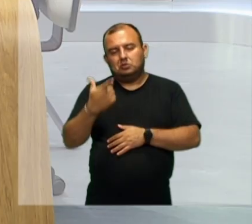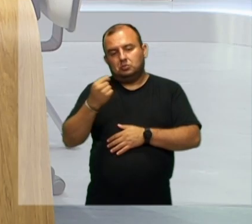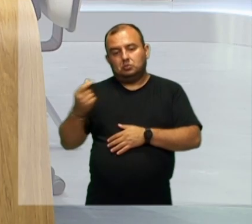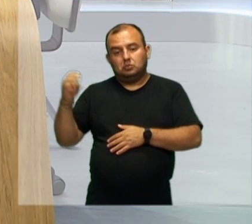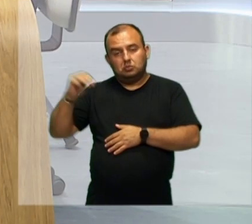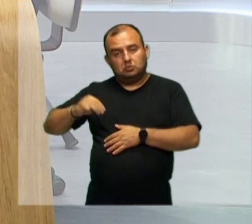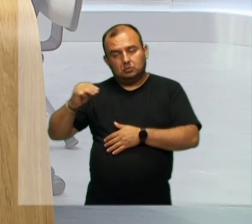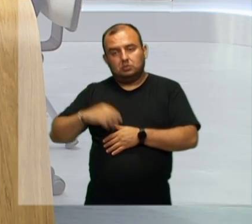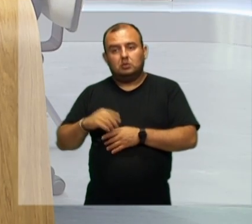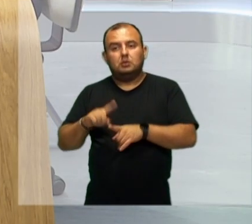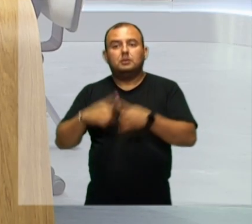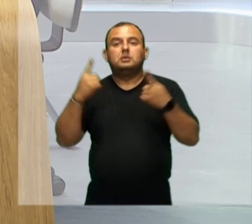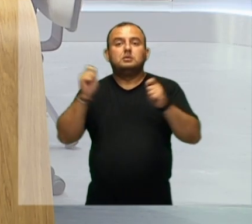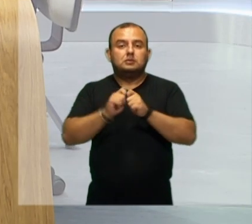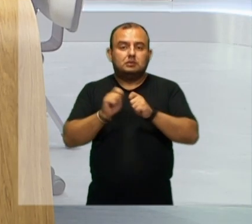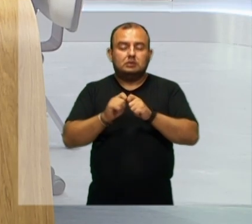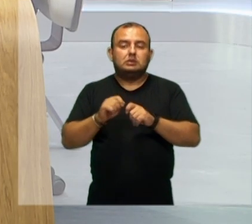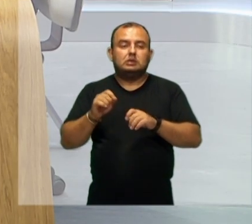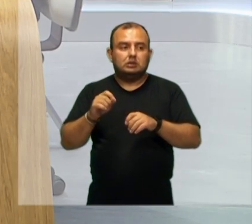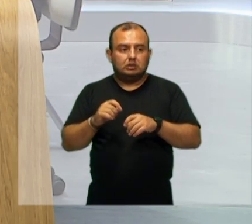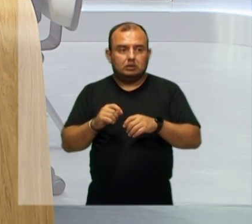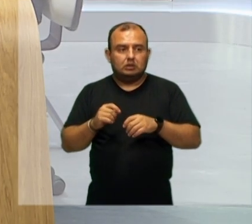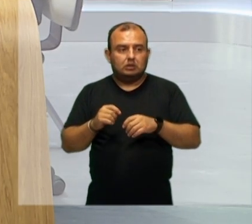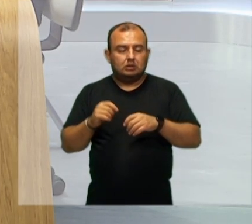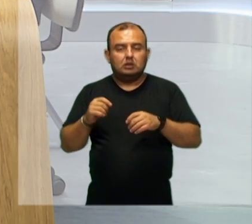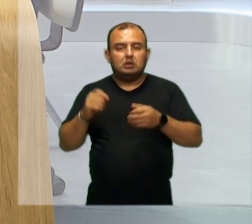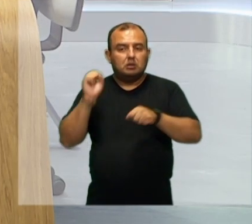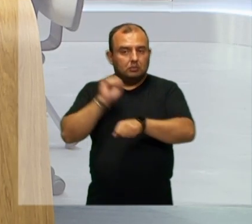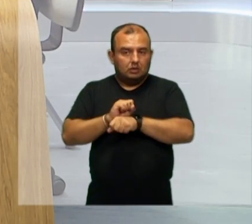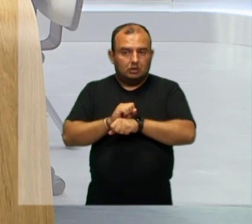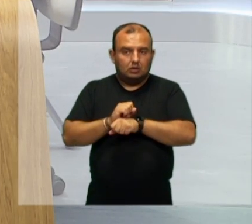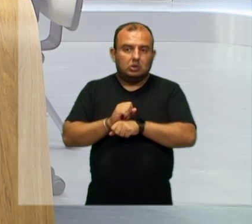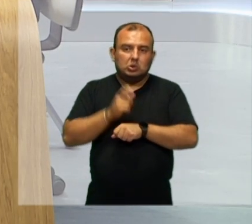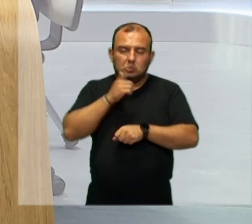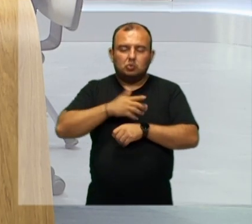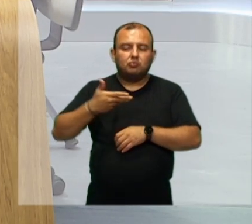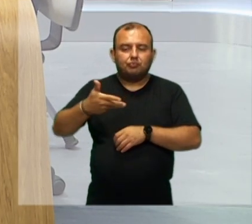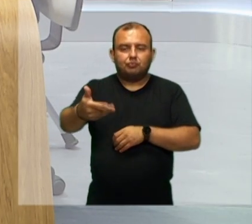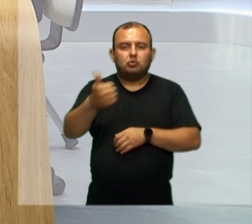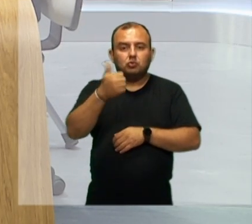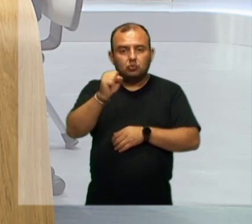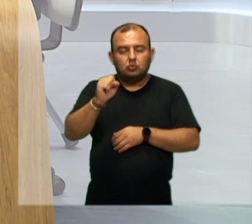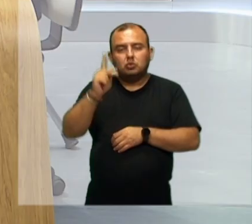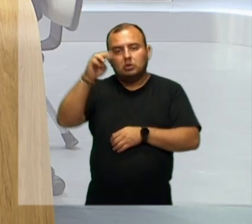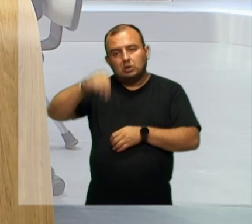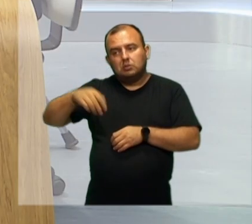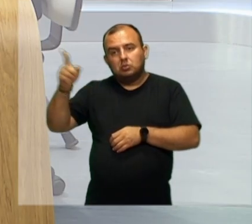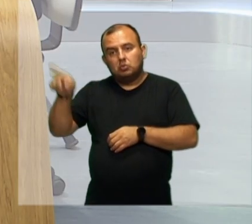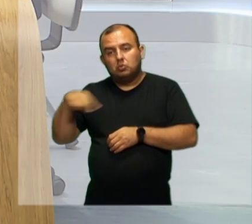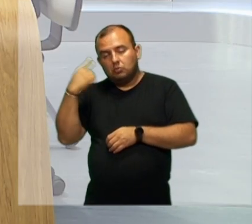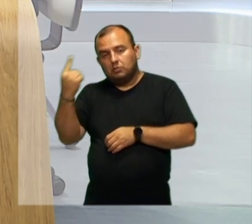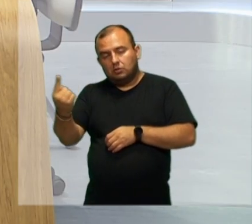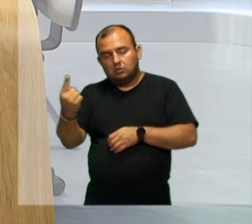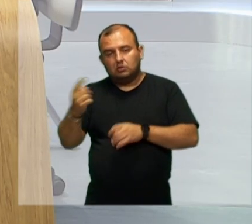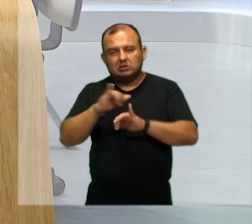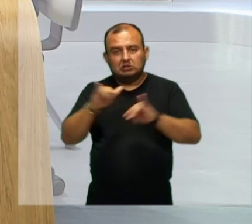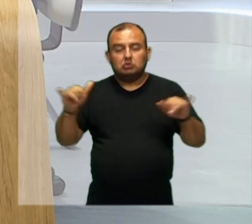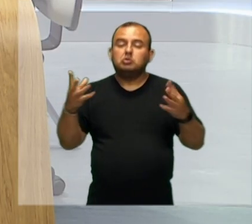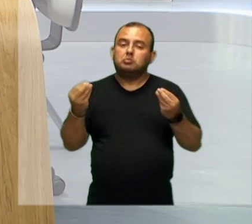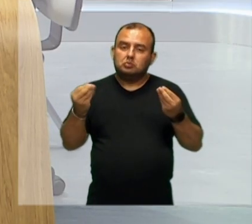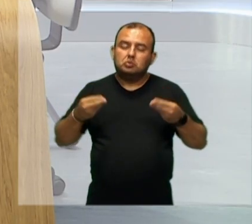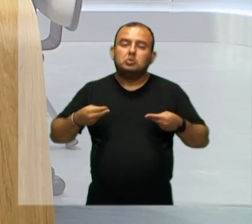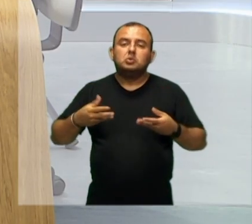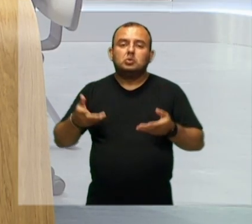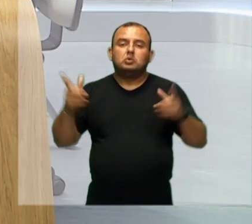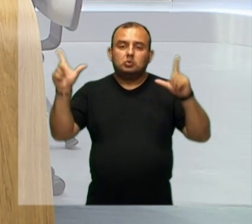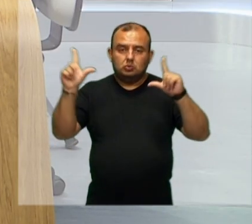metros. Só que para fazer o caiaque sair da inércia, atingir 18 km por hora, você gasta muita energia. E aí você precisa